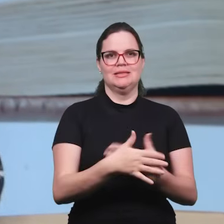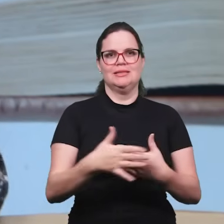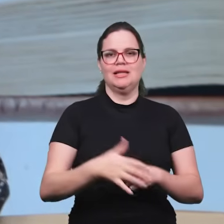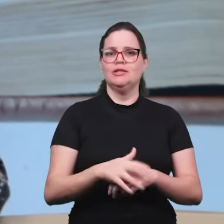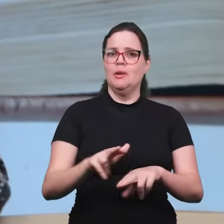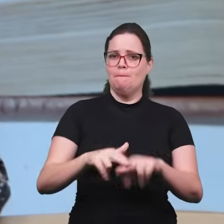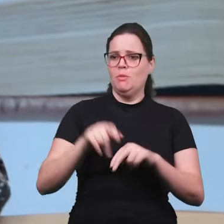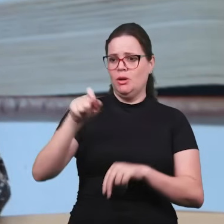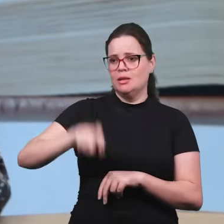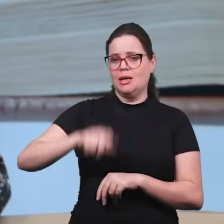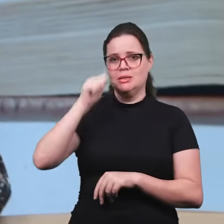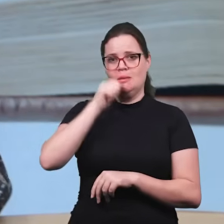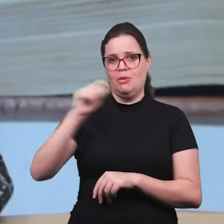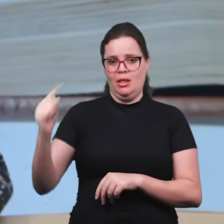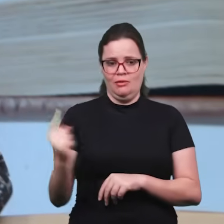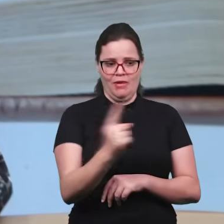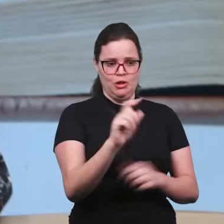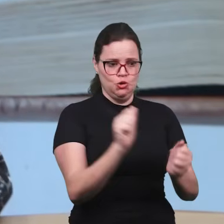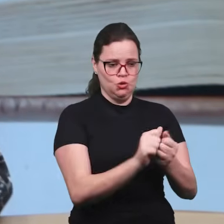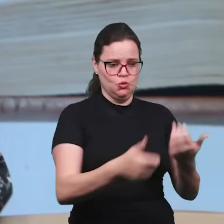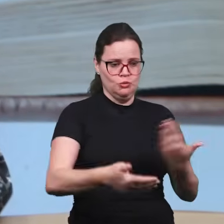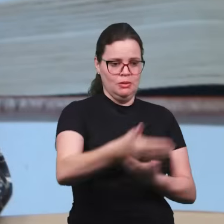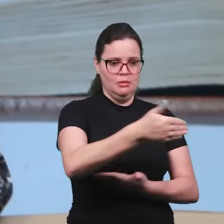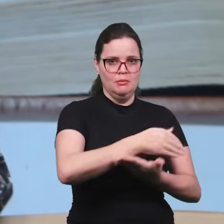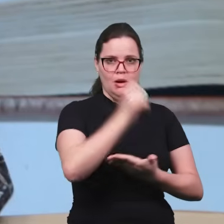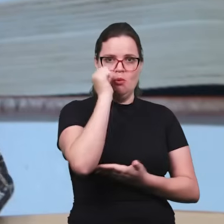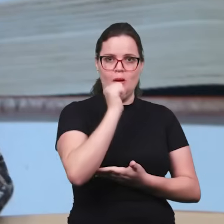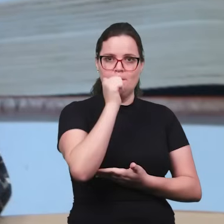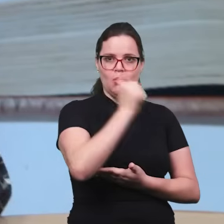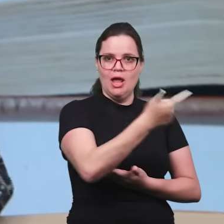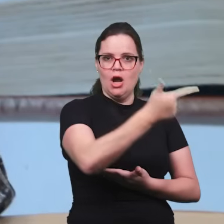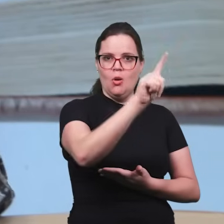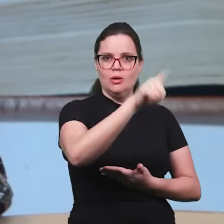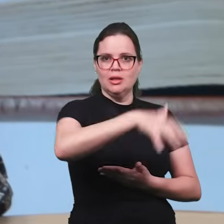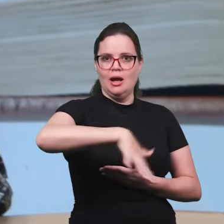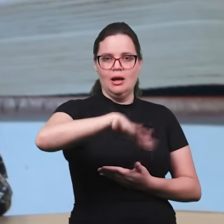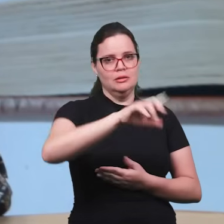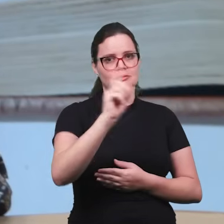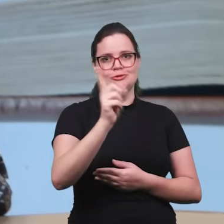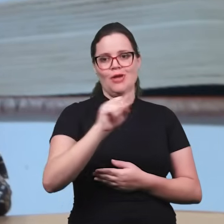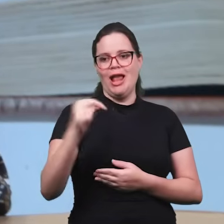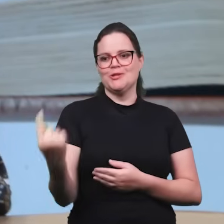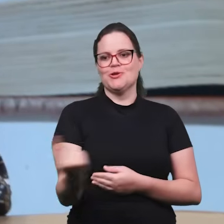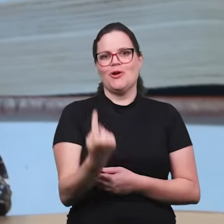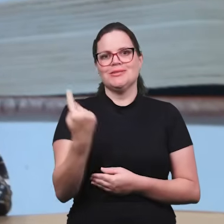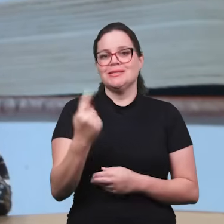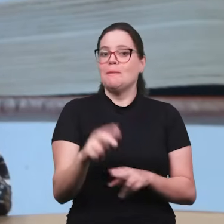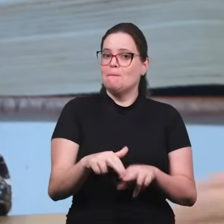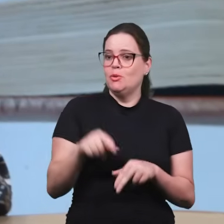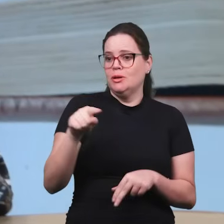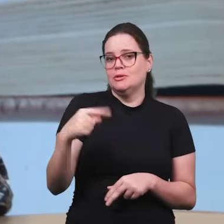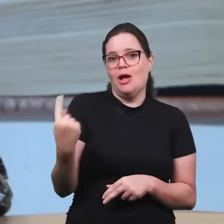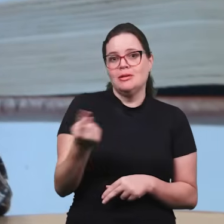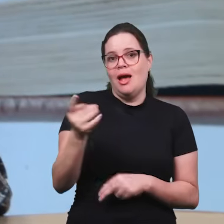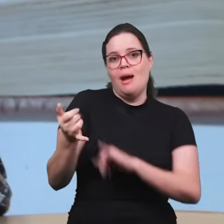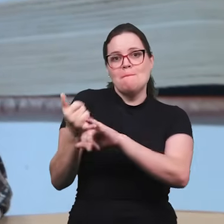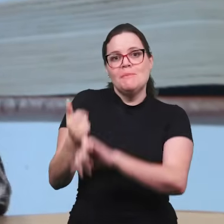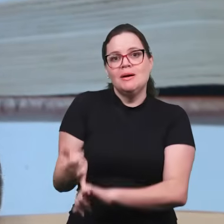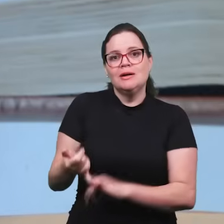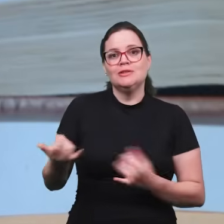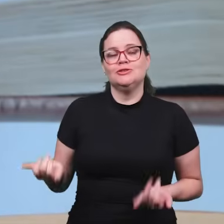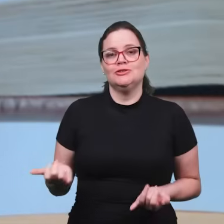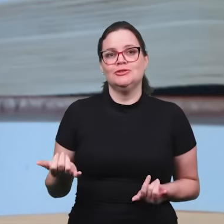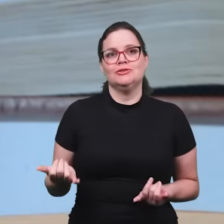ela não queria estar com as mulheres no mesmo horário em que todas iam buscar água, né? Ela não queria encontrar